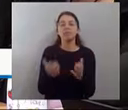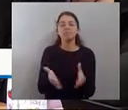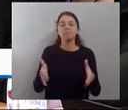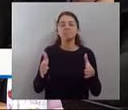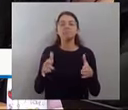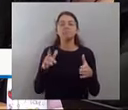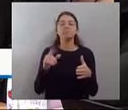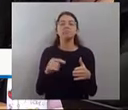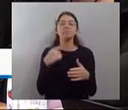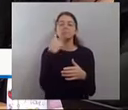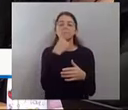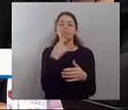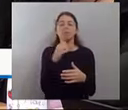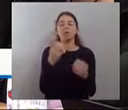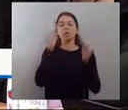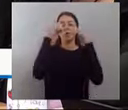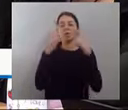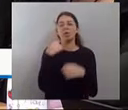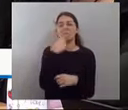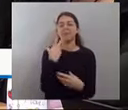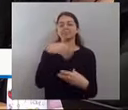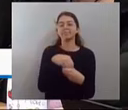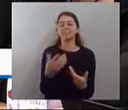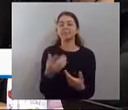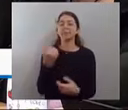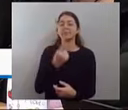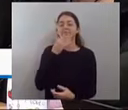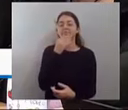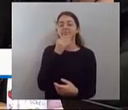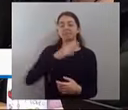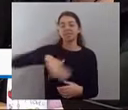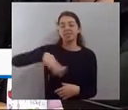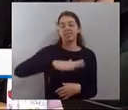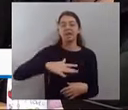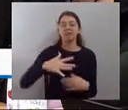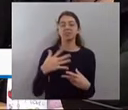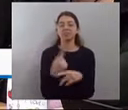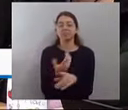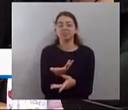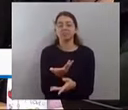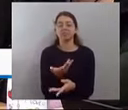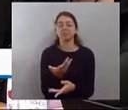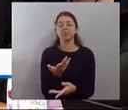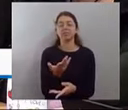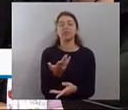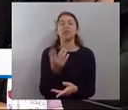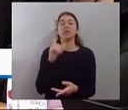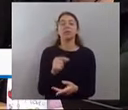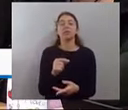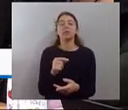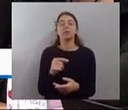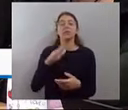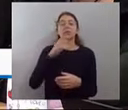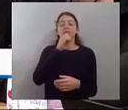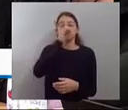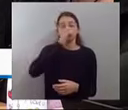Oeiras? Precisamos de terrenos para isso, não é? Como afirma. Já o ouvimos falar até em reverter a classificação de áreas de Reserva